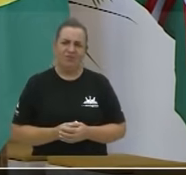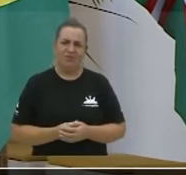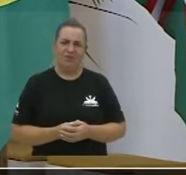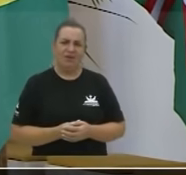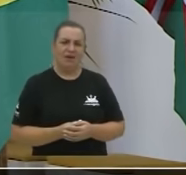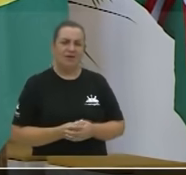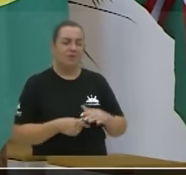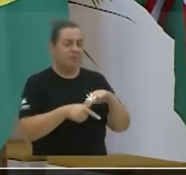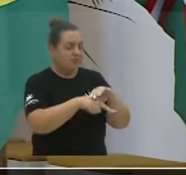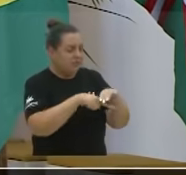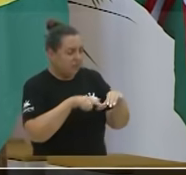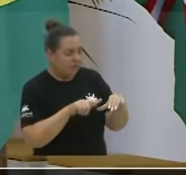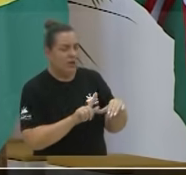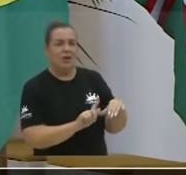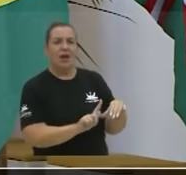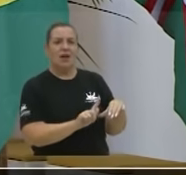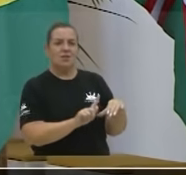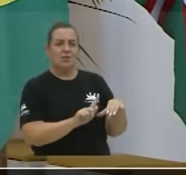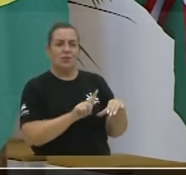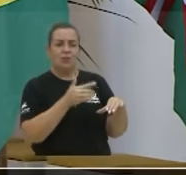Lázaro era a própria,